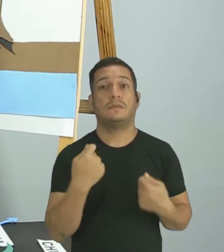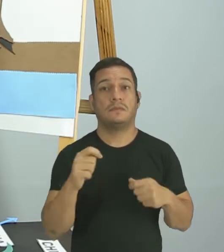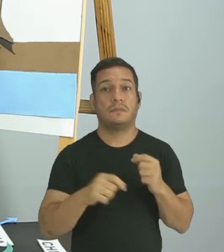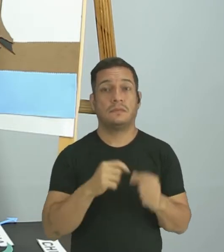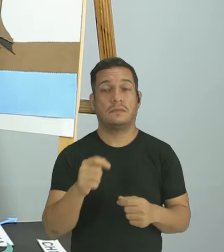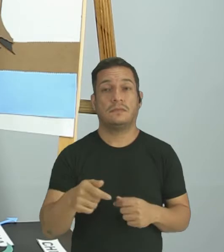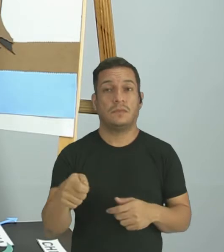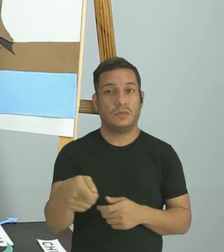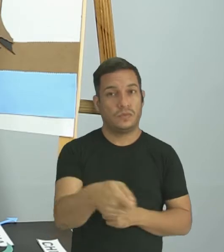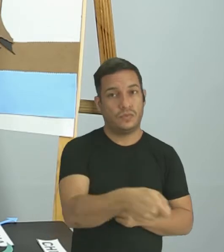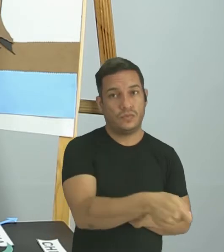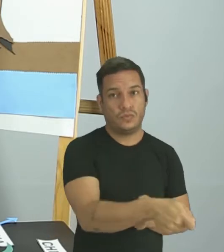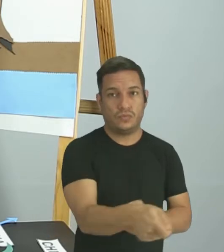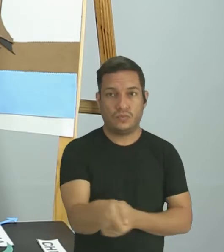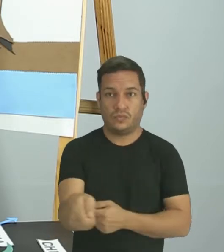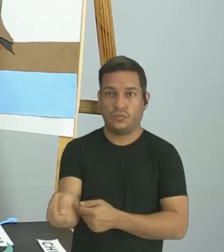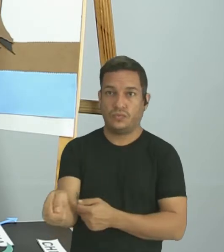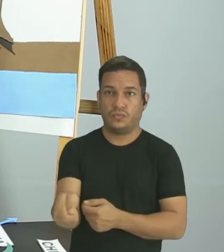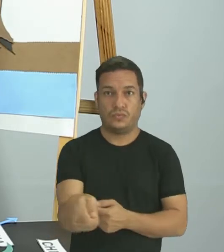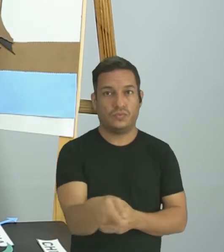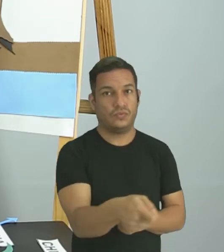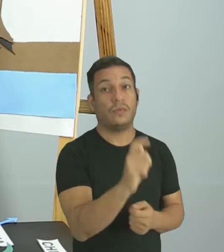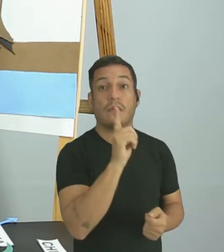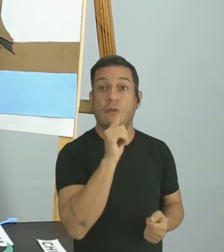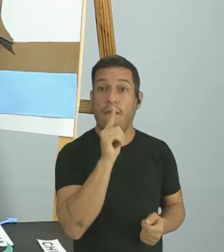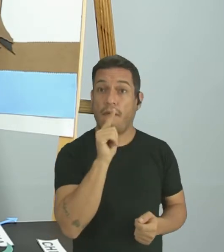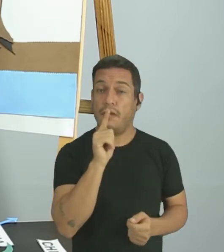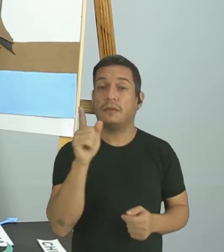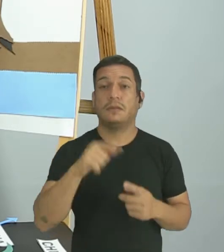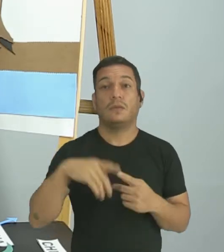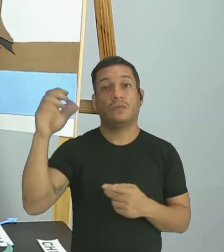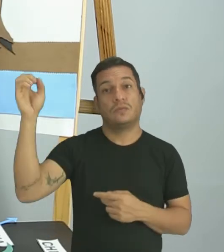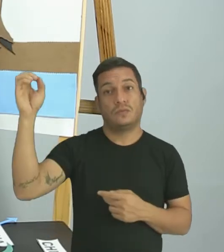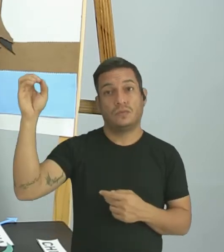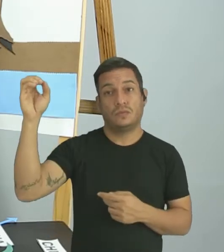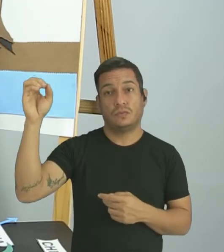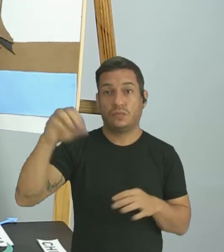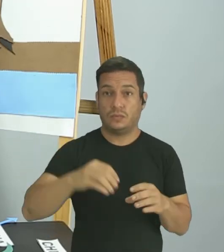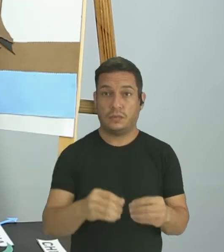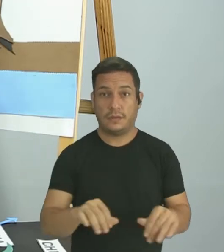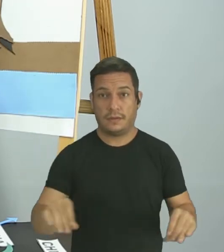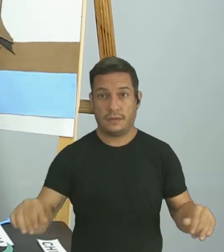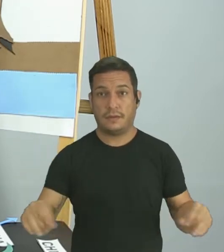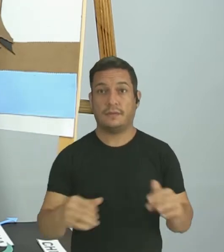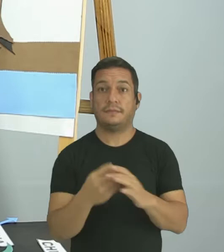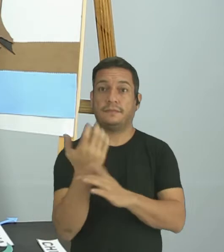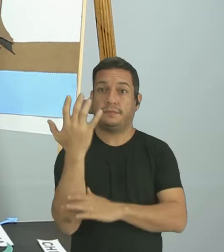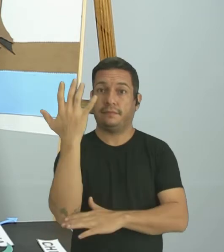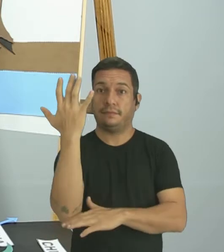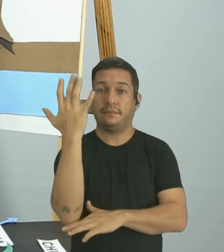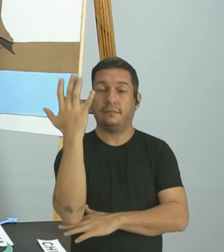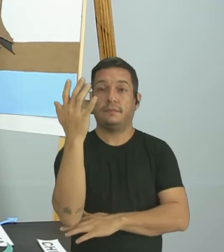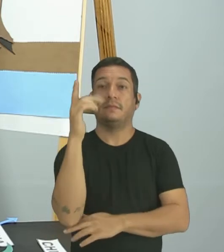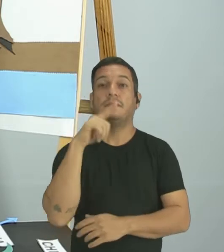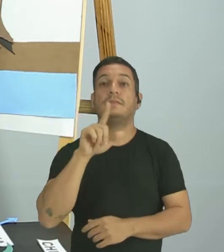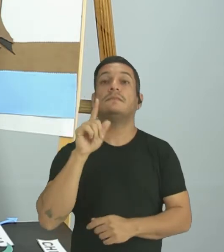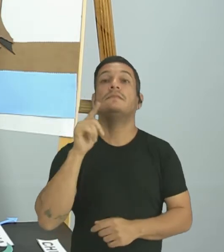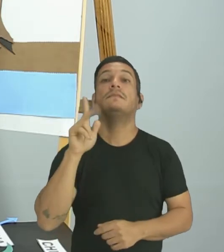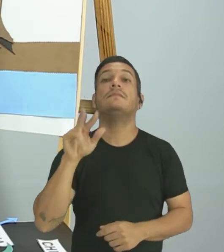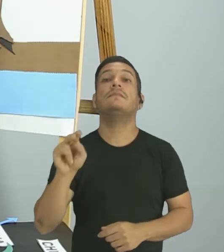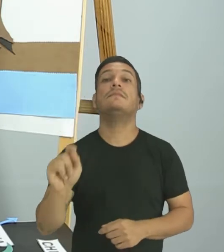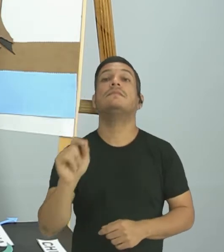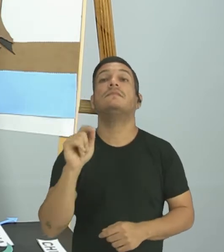regar. Regando, né, o solo em que a planta está, ela vai conseguir produzir o